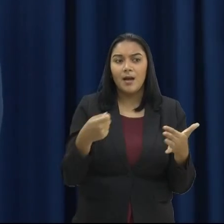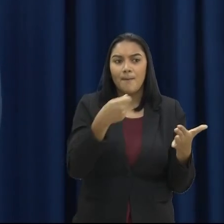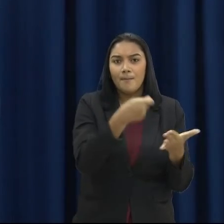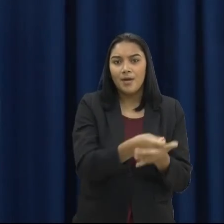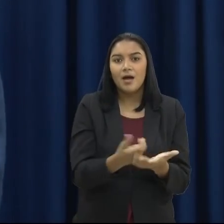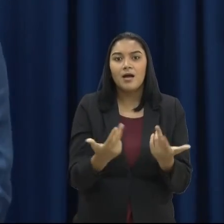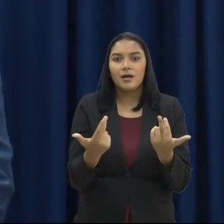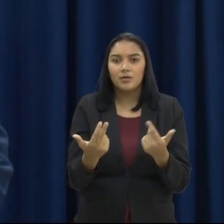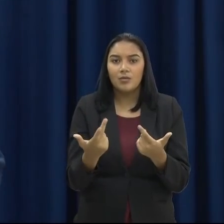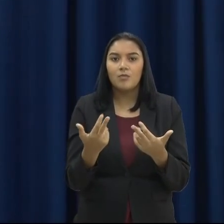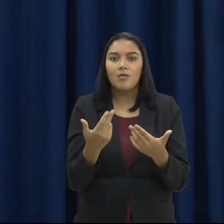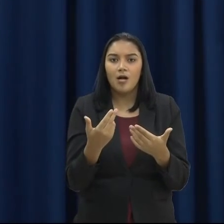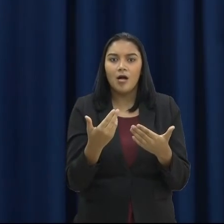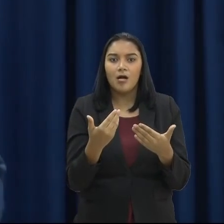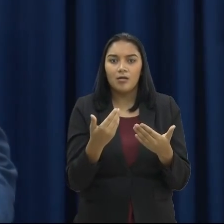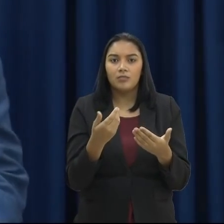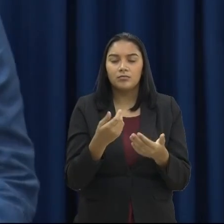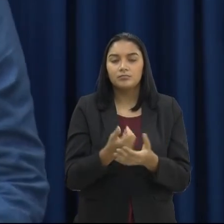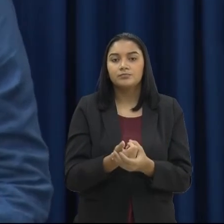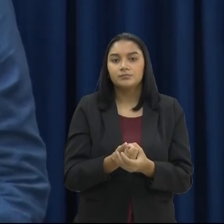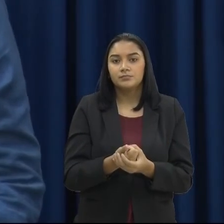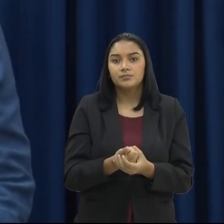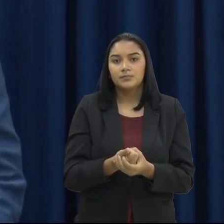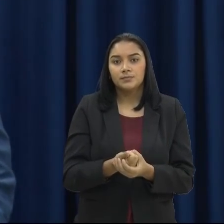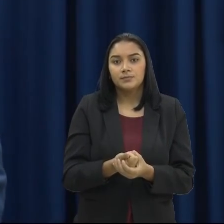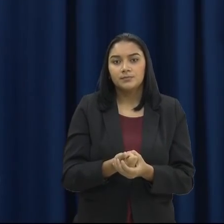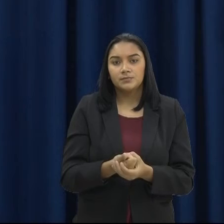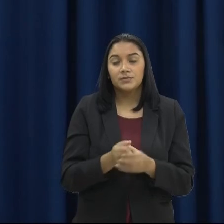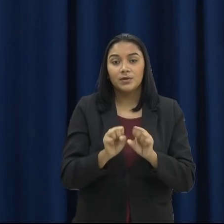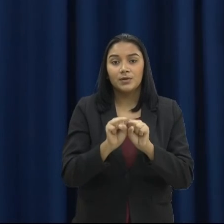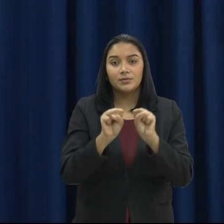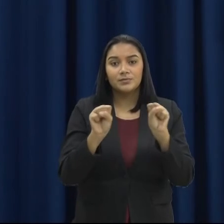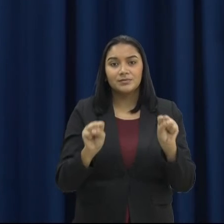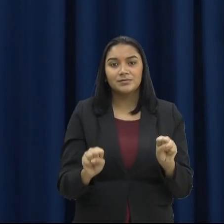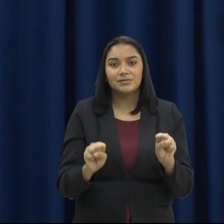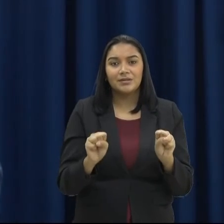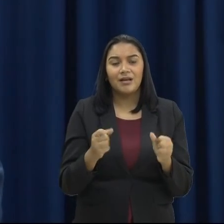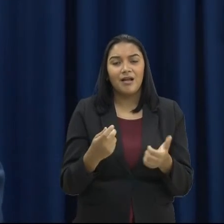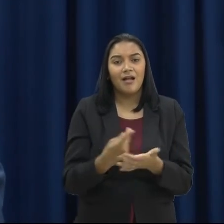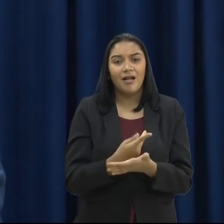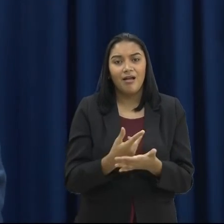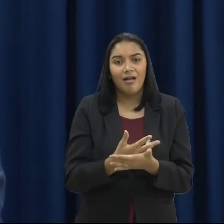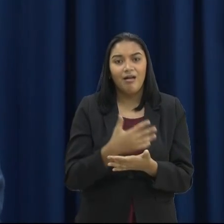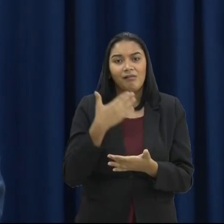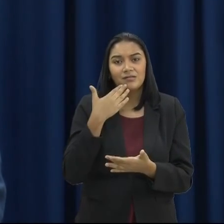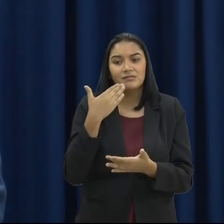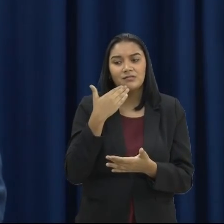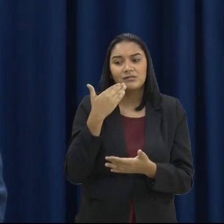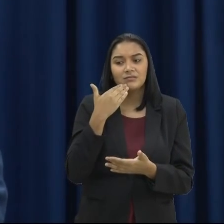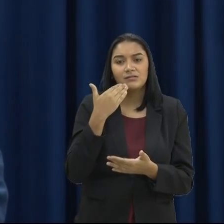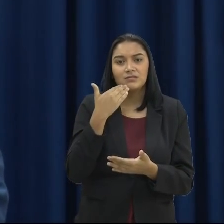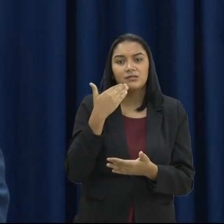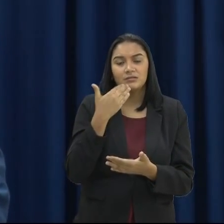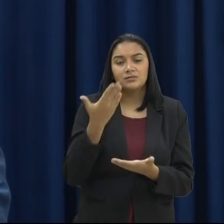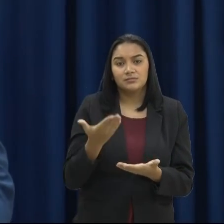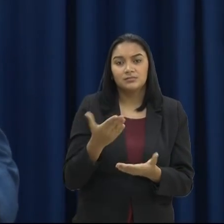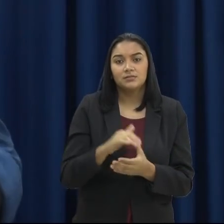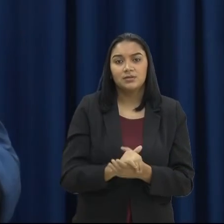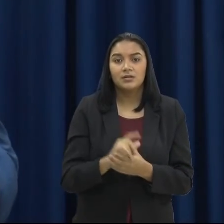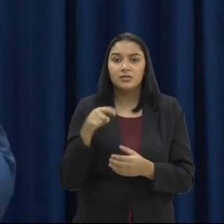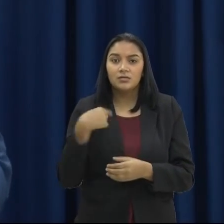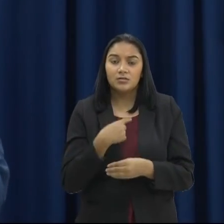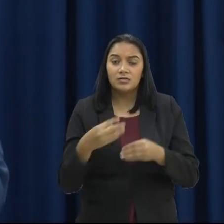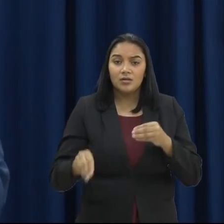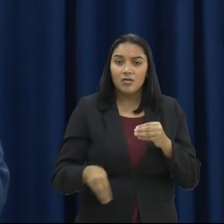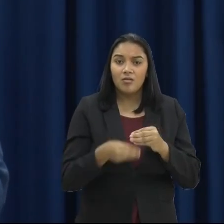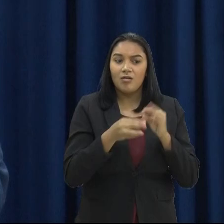mesma passagem, e outra coisa é a população. Então, o sistema está ficando ineficiente, tem que completar, né? E a gente completa